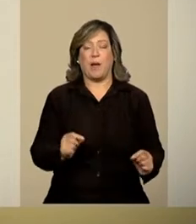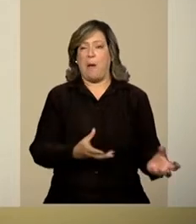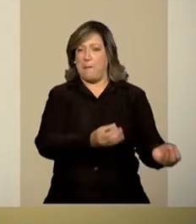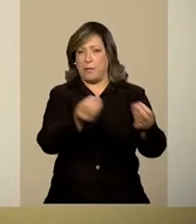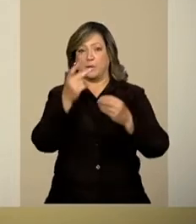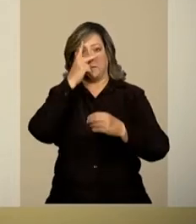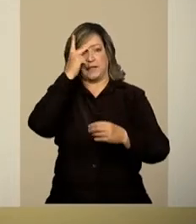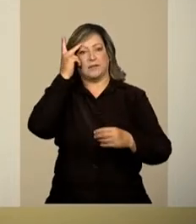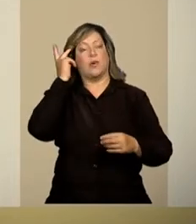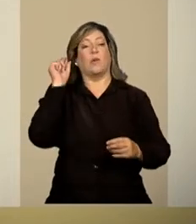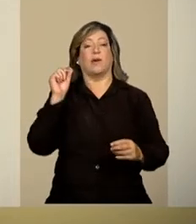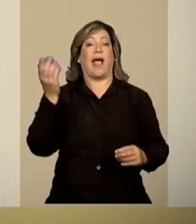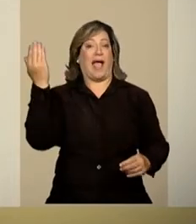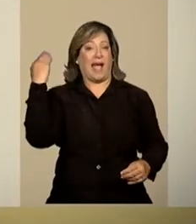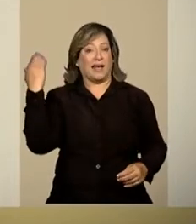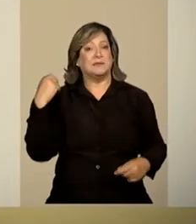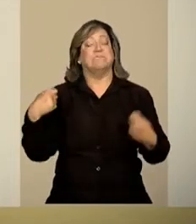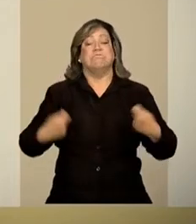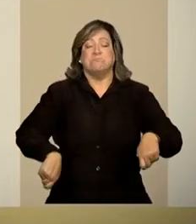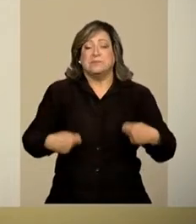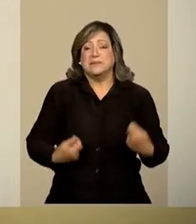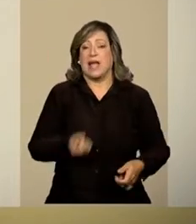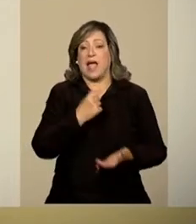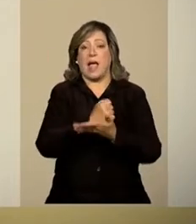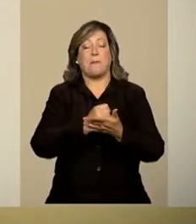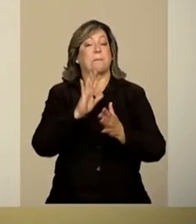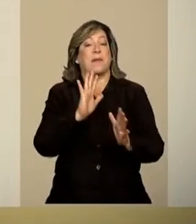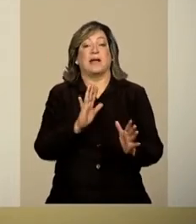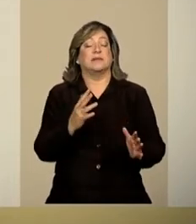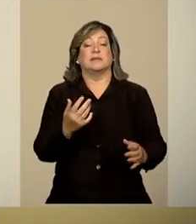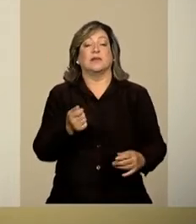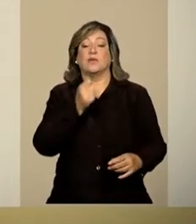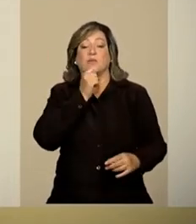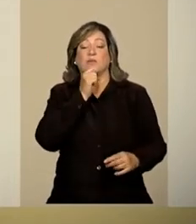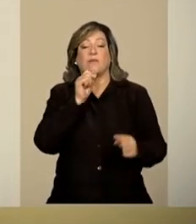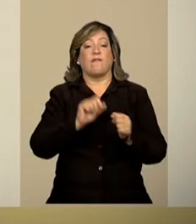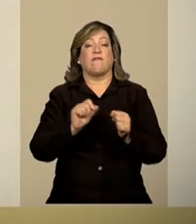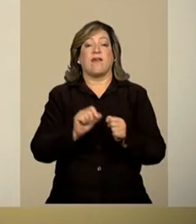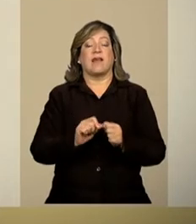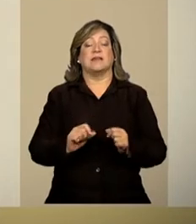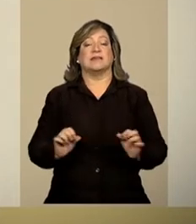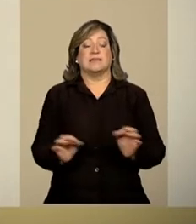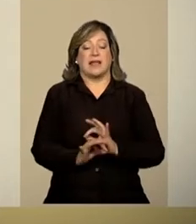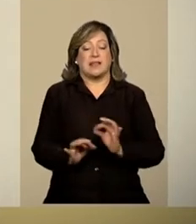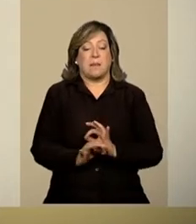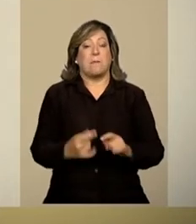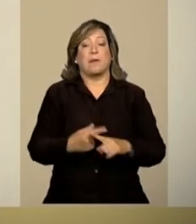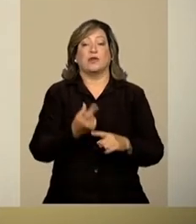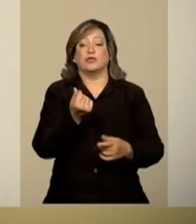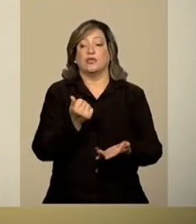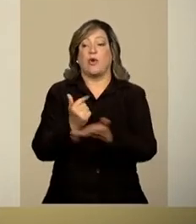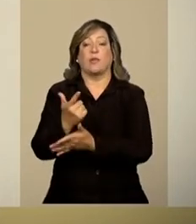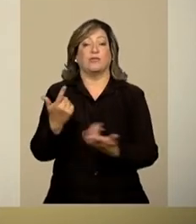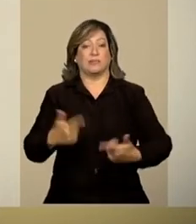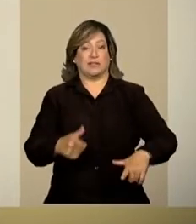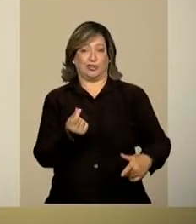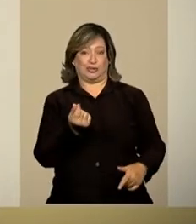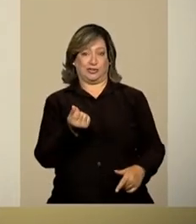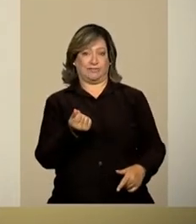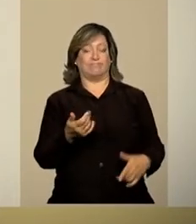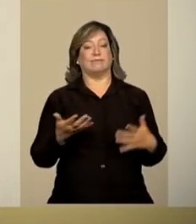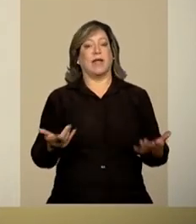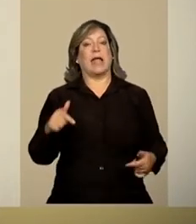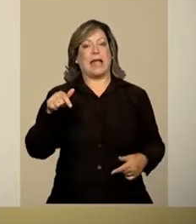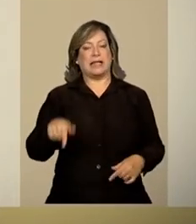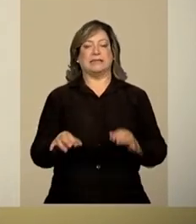que muita gente que precisava do remédio não estava fazendo tratamento porque não tinham condições de comprar e esse